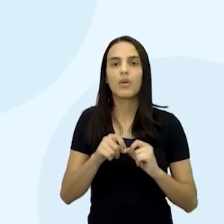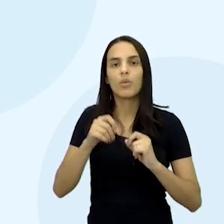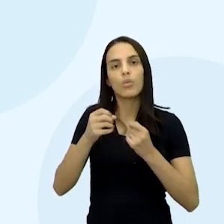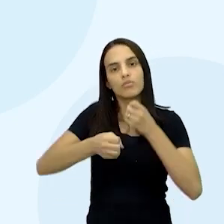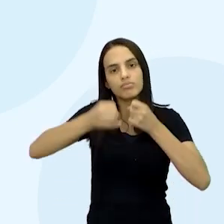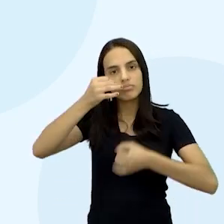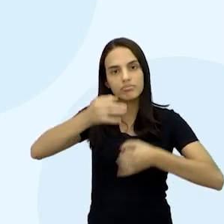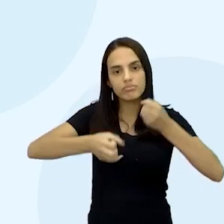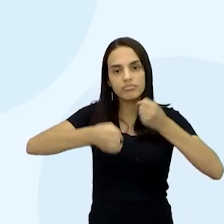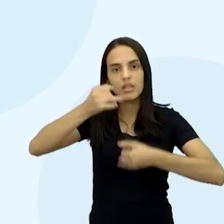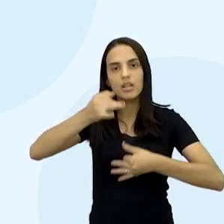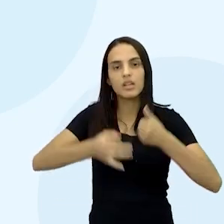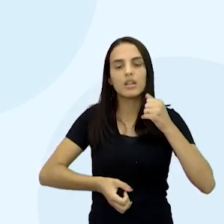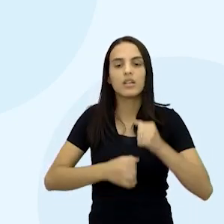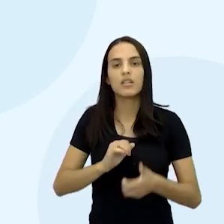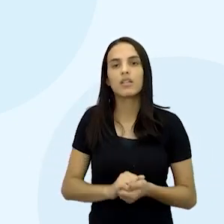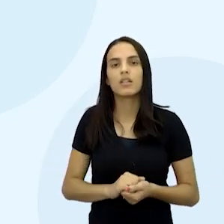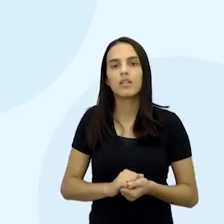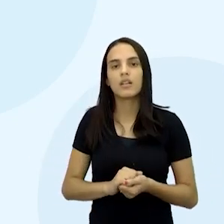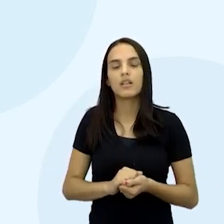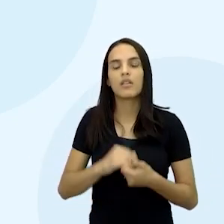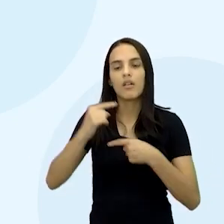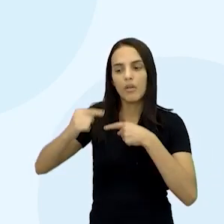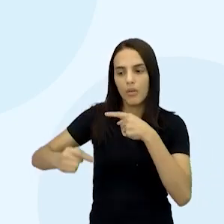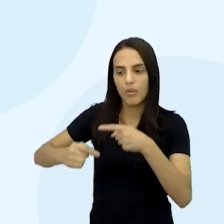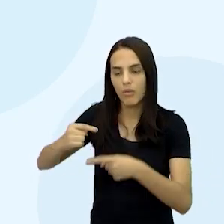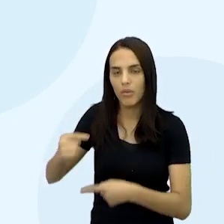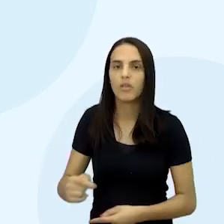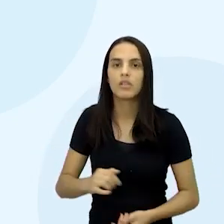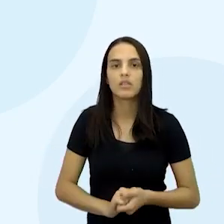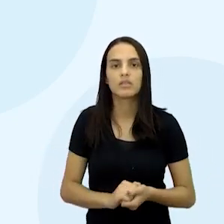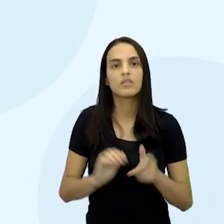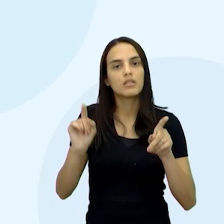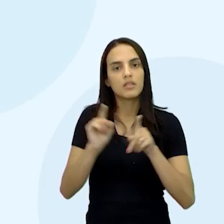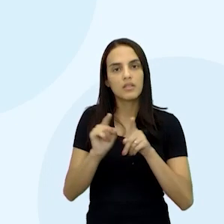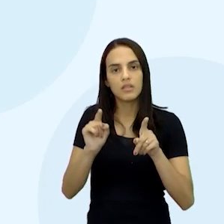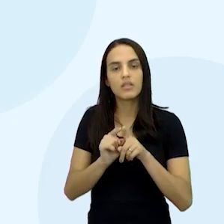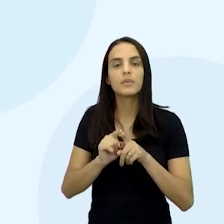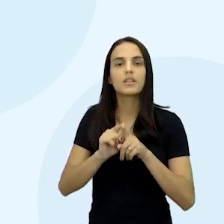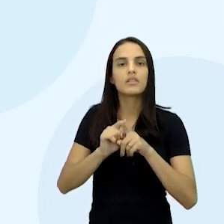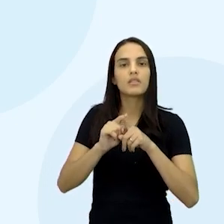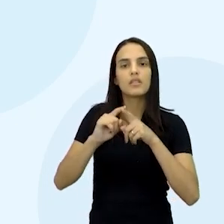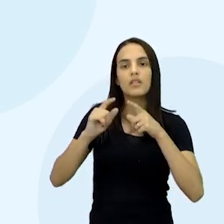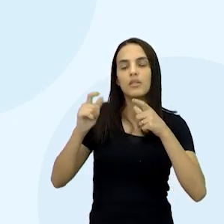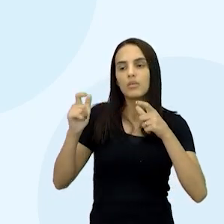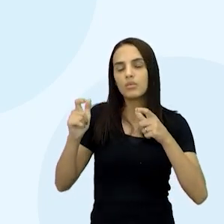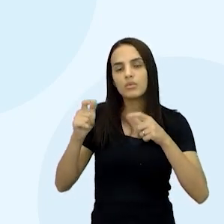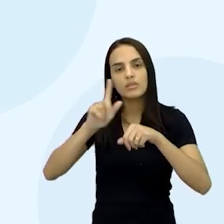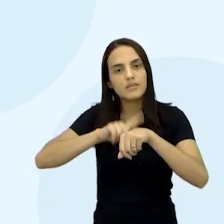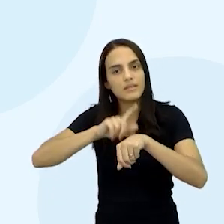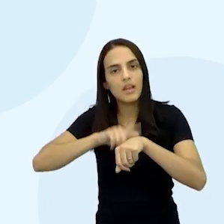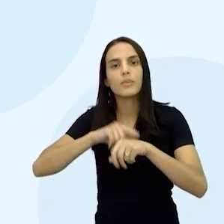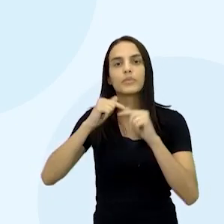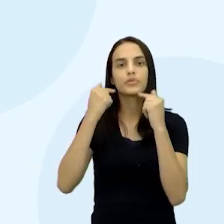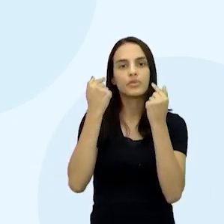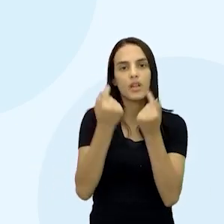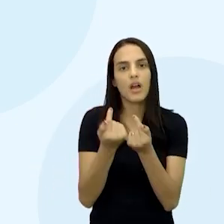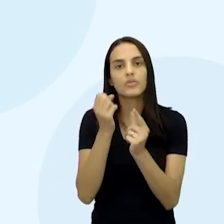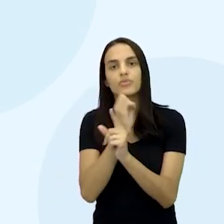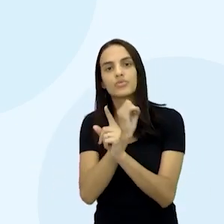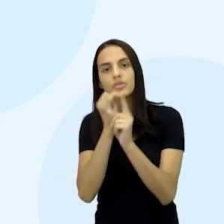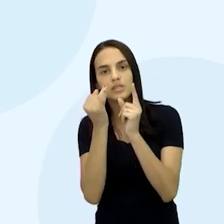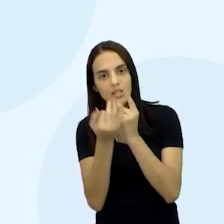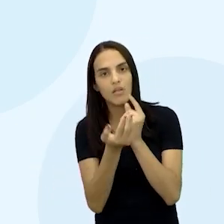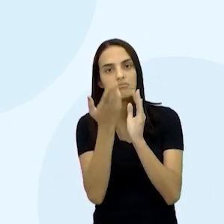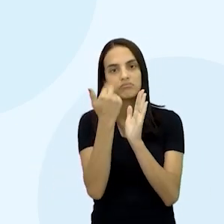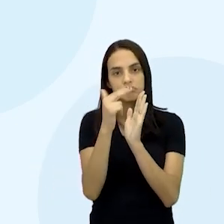do curta-metragem A Roda, curta-metragem sobre os tempos geológico e social, escrito